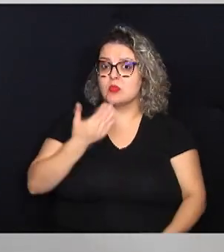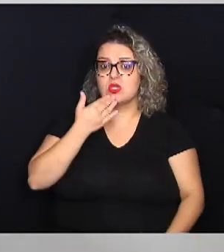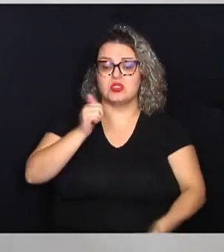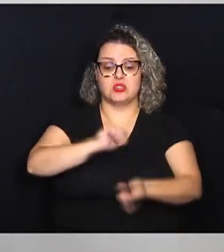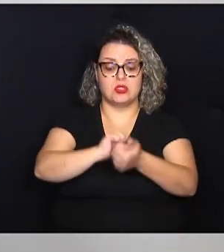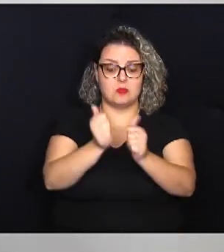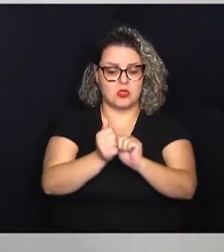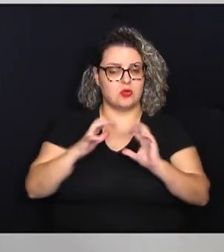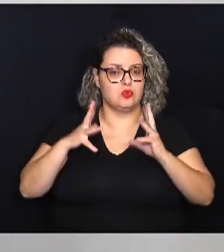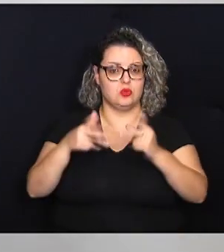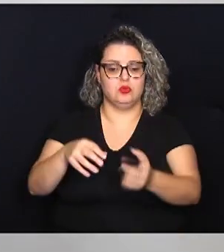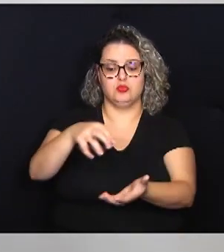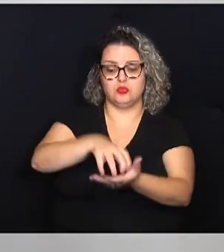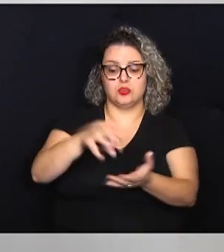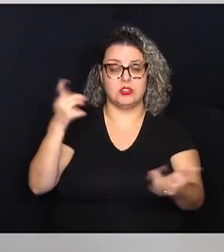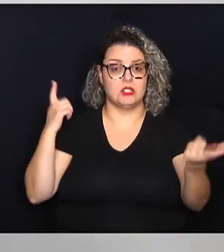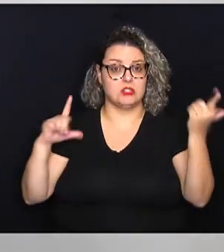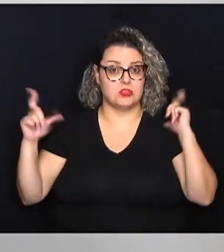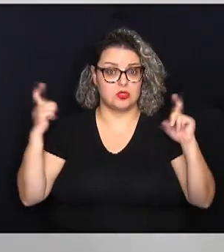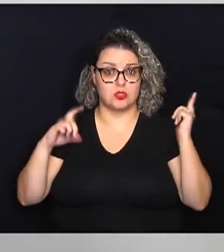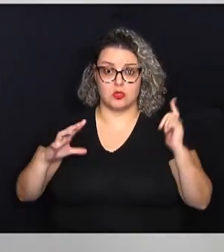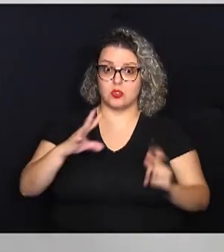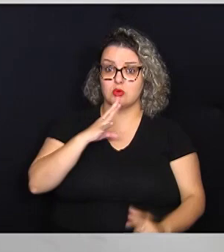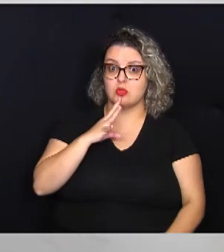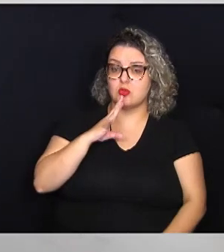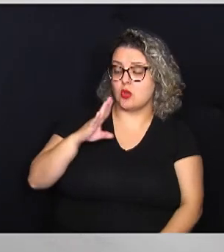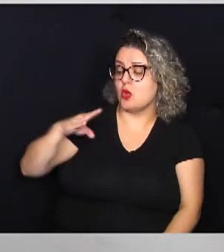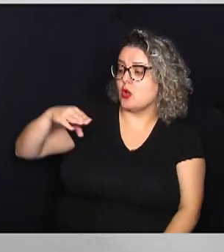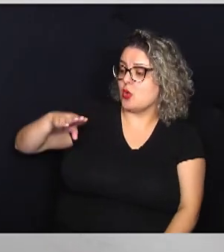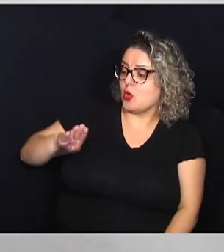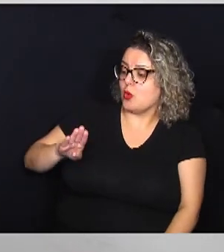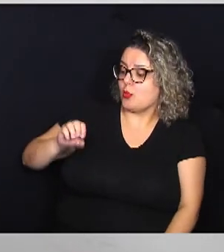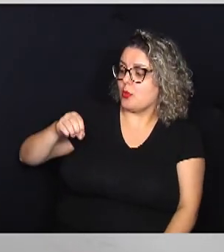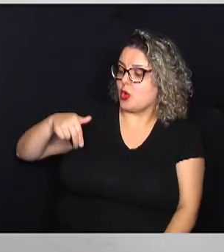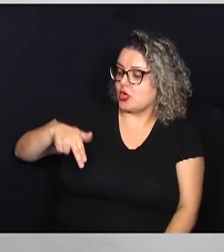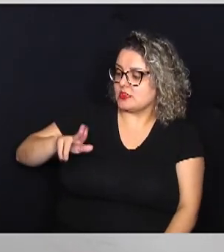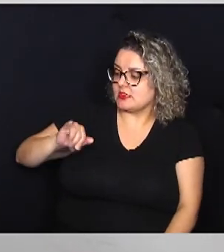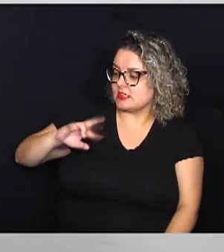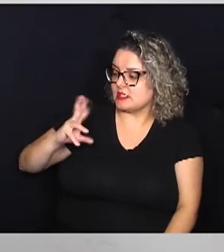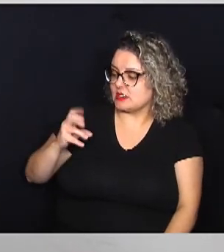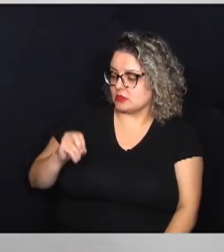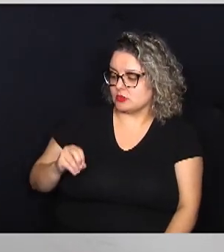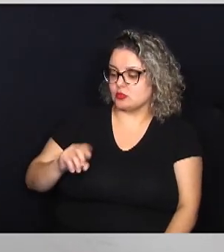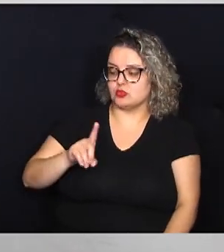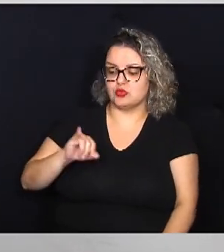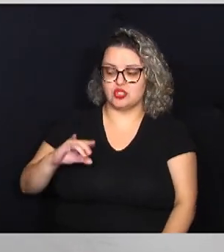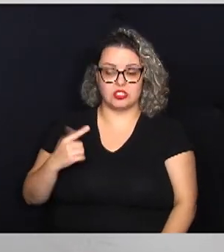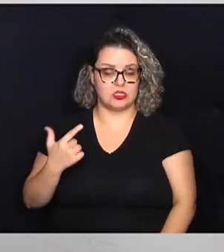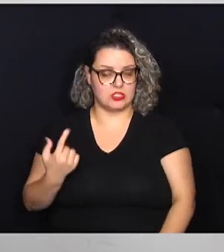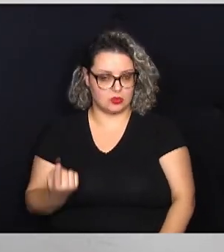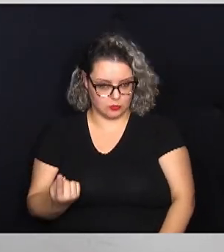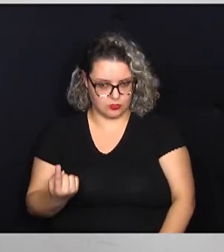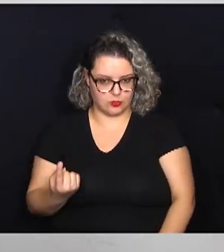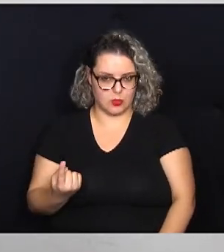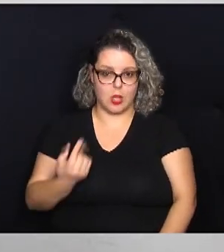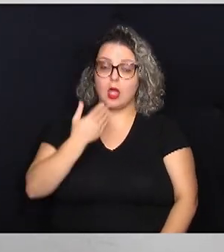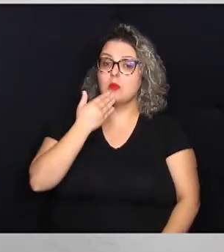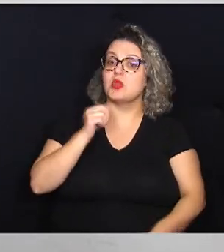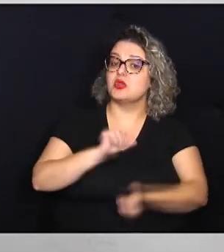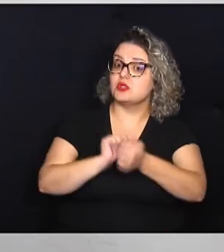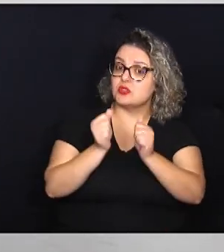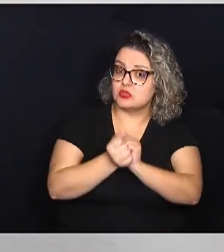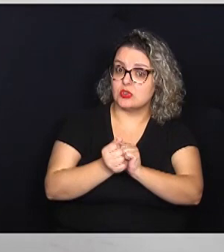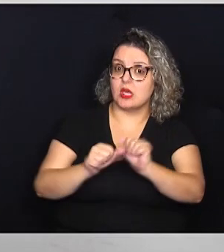revitalização total do Centro de Lazer mais conhecido como bosquinha do Dique 1 né é pedindo a revitalização Total